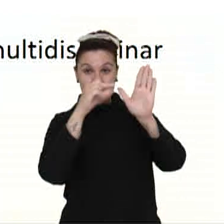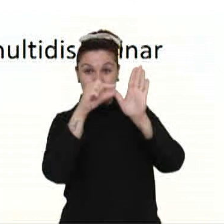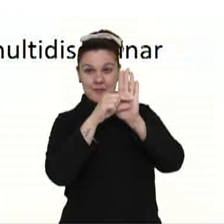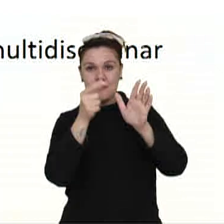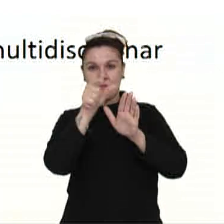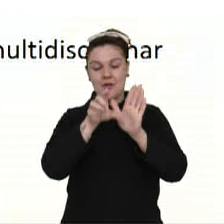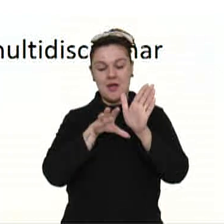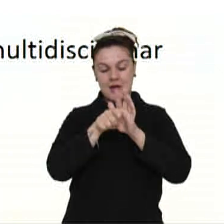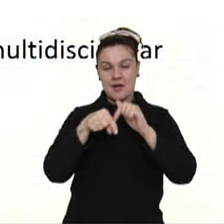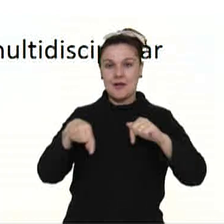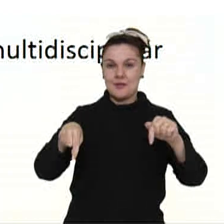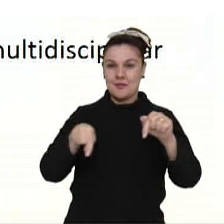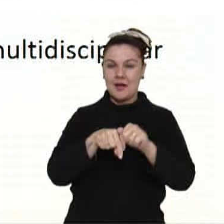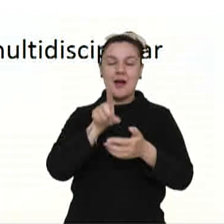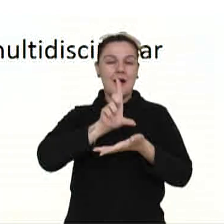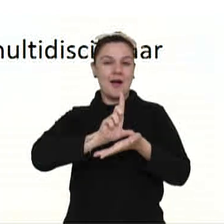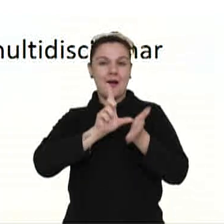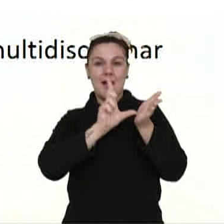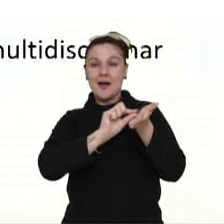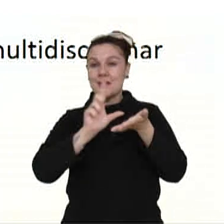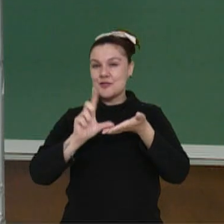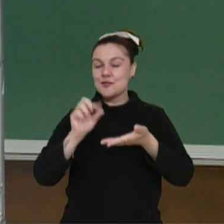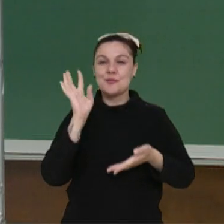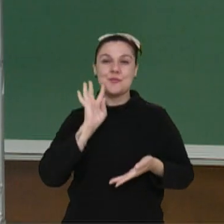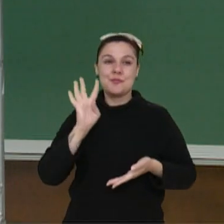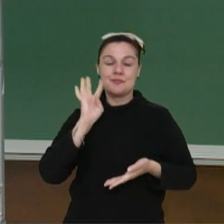no Classroom, tem artigos bem legais sobre esse